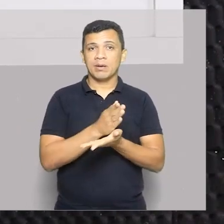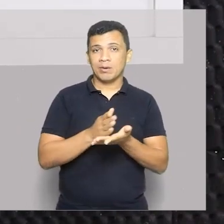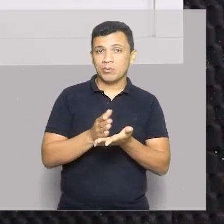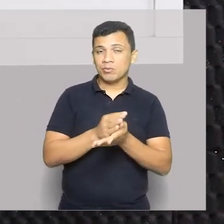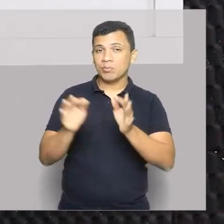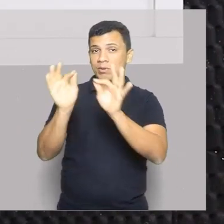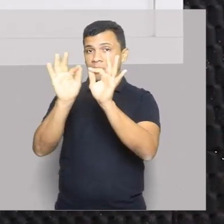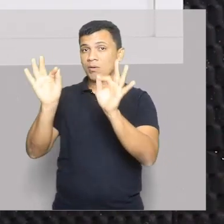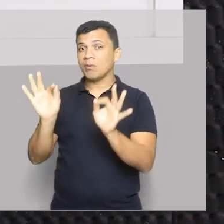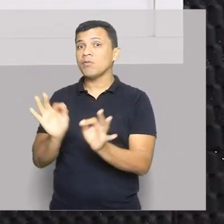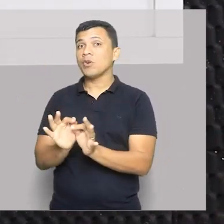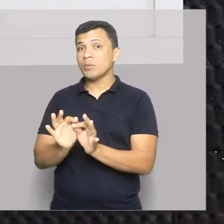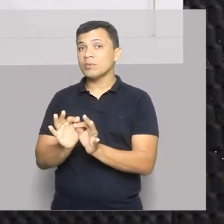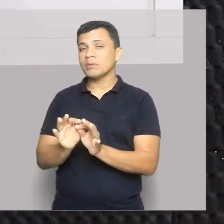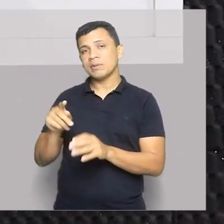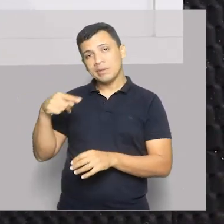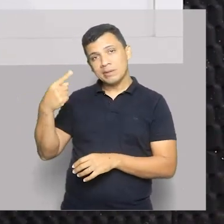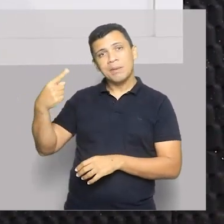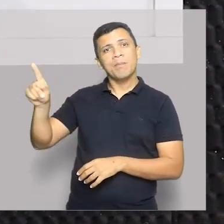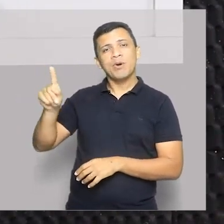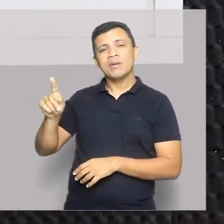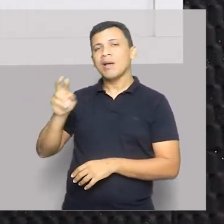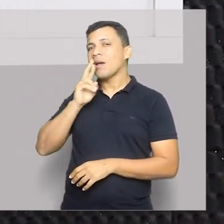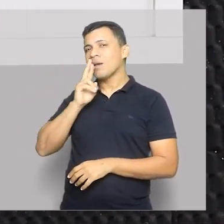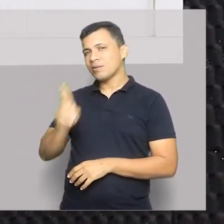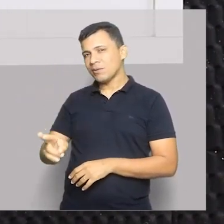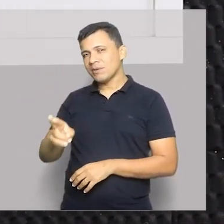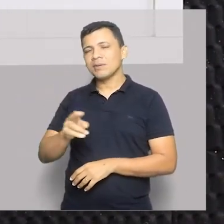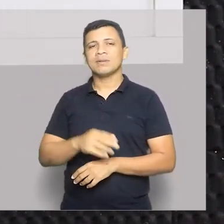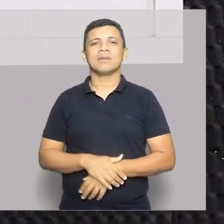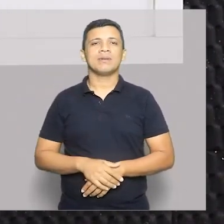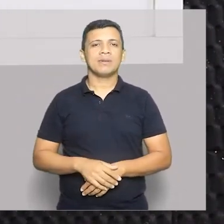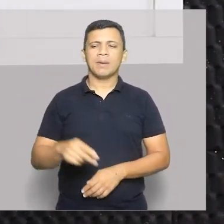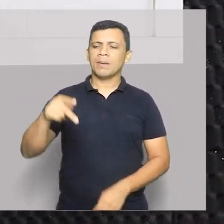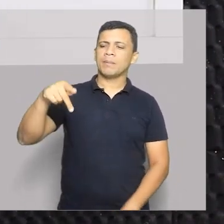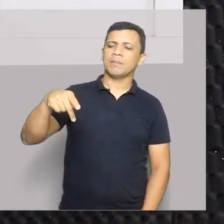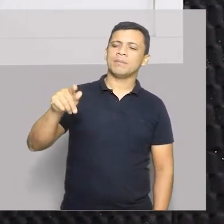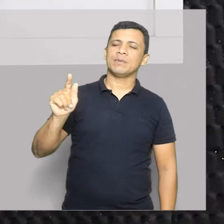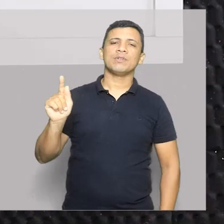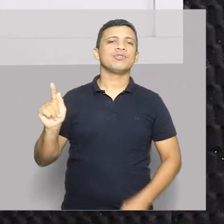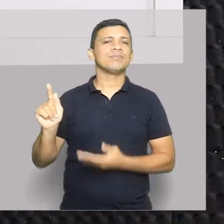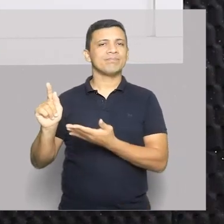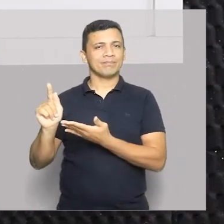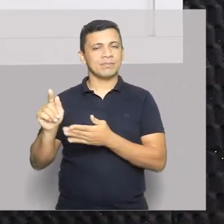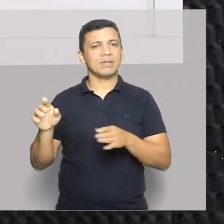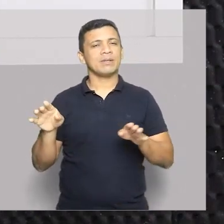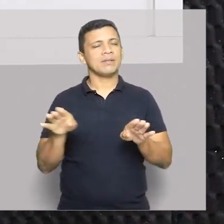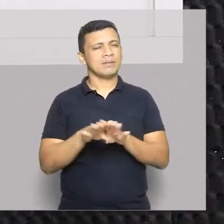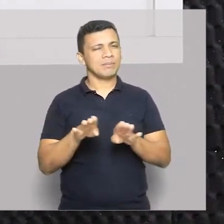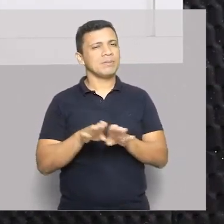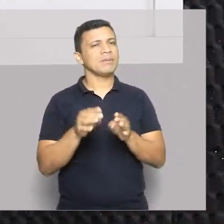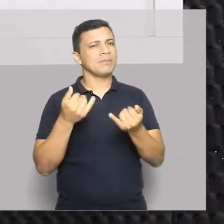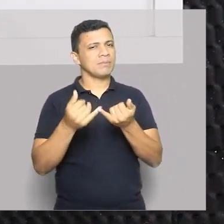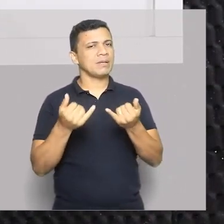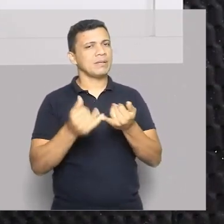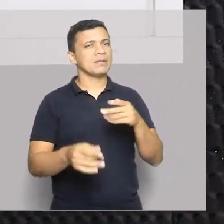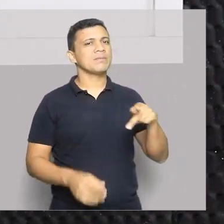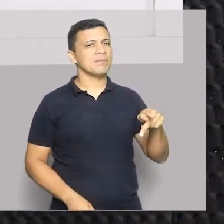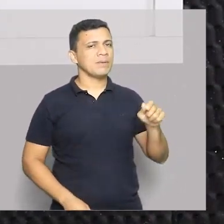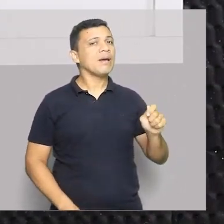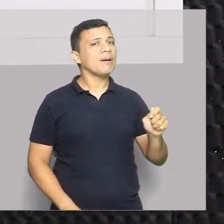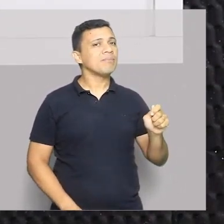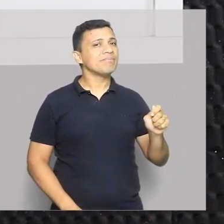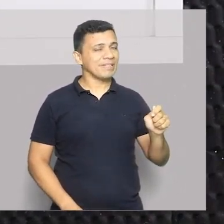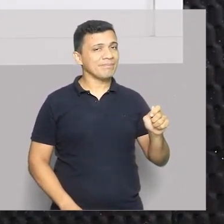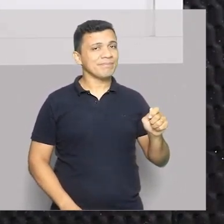conceito, depois a gente vai resolver exercício, beleza? Então uma progressão geométrica também, assim como uma PA, é uma sequência